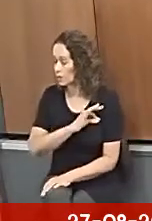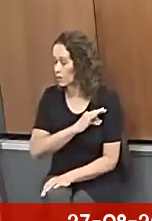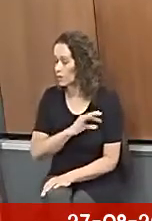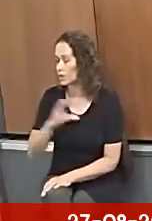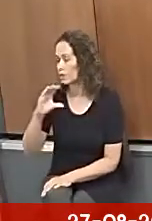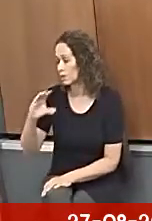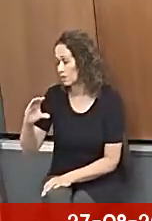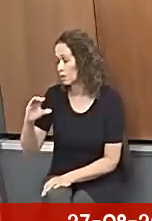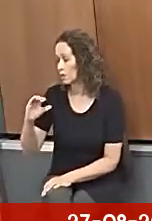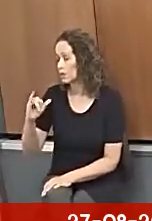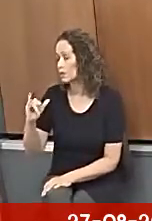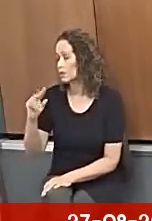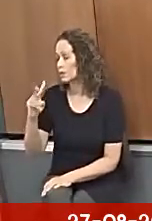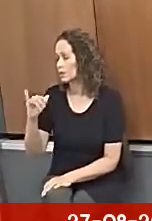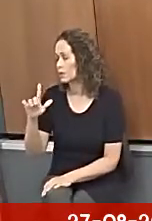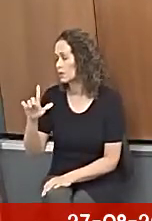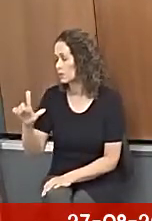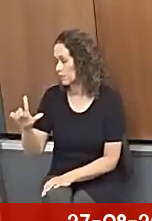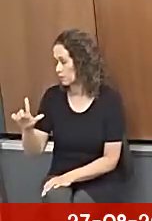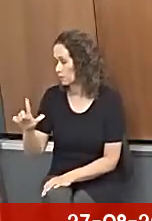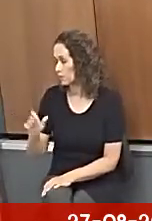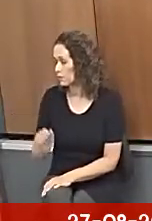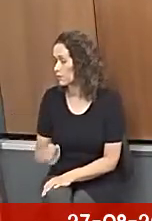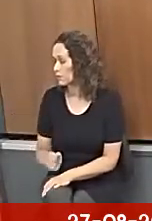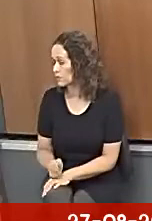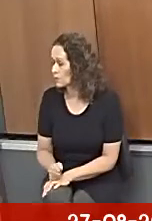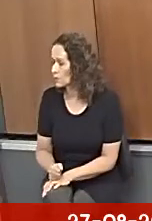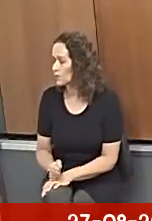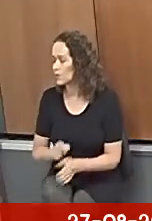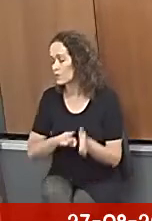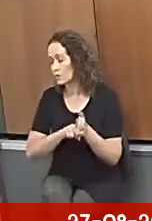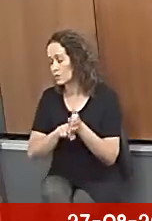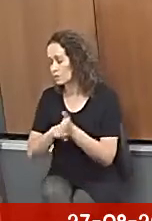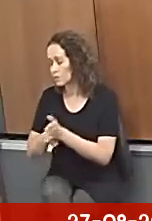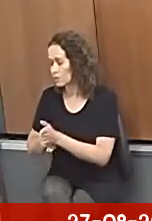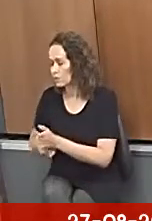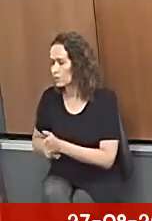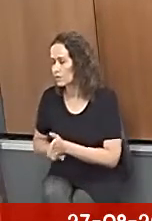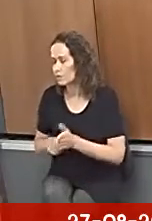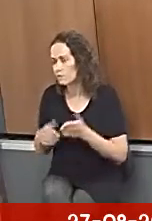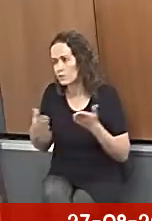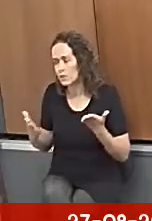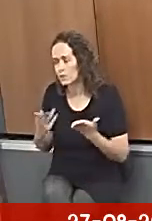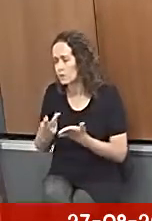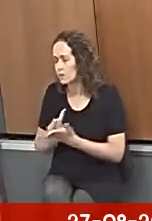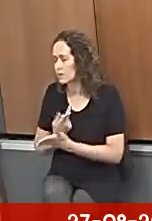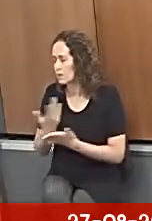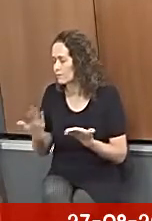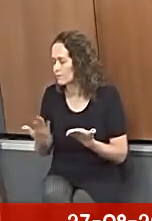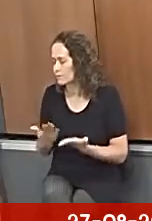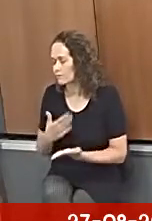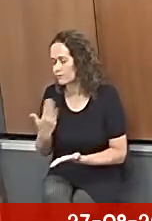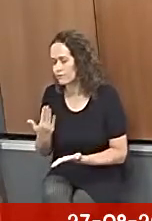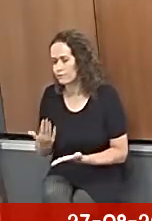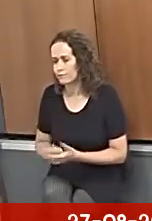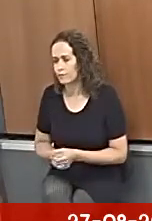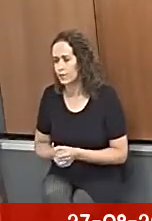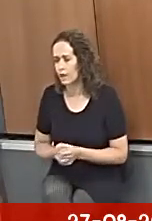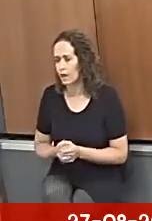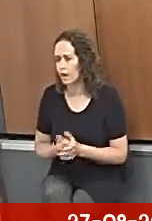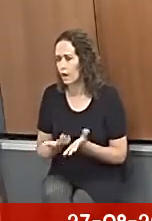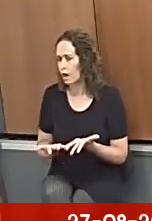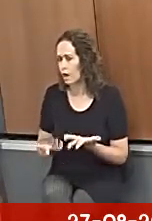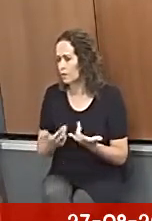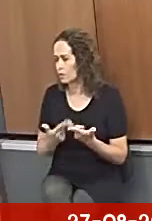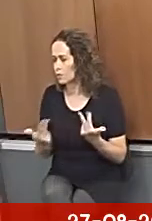né e verificou que o caso foi uma fatalidade um caso fortuito e portanto num é encontrar nenhuma atividade criminosa o ato